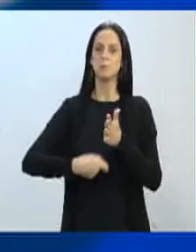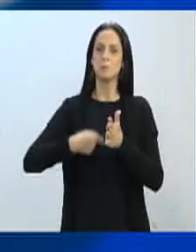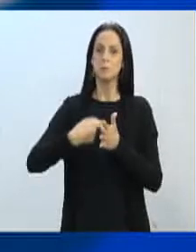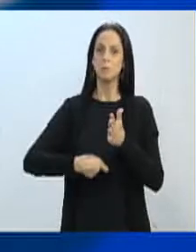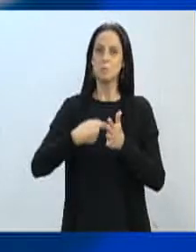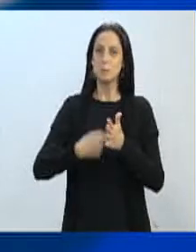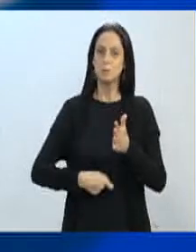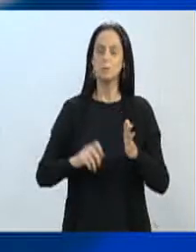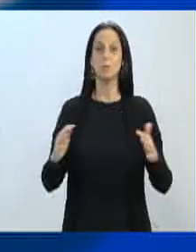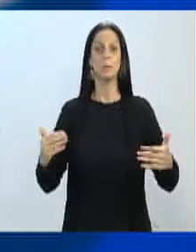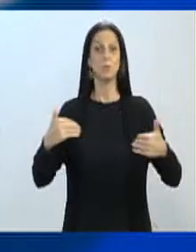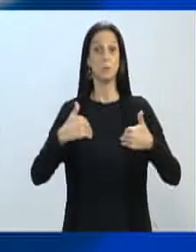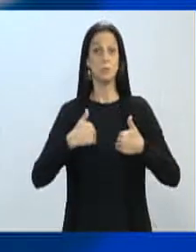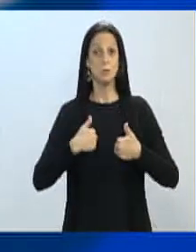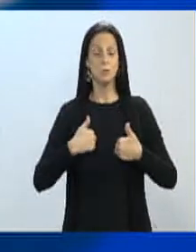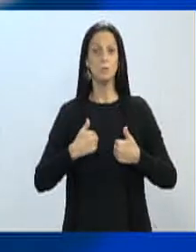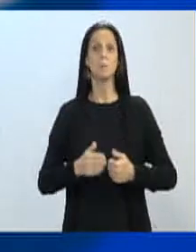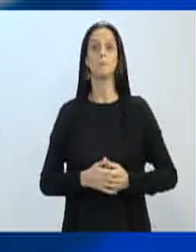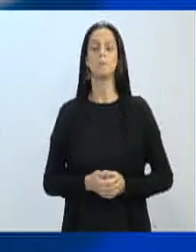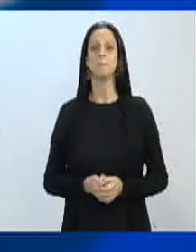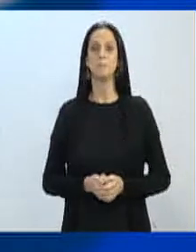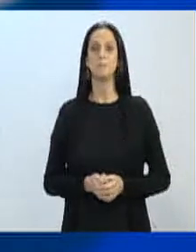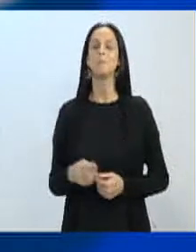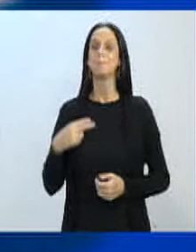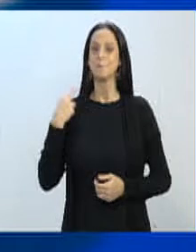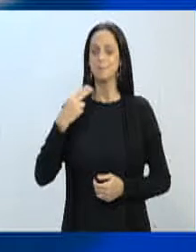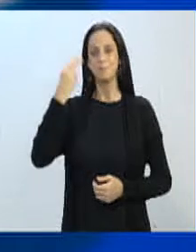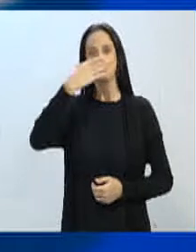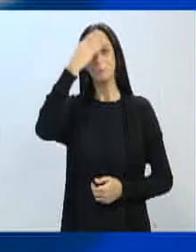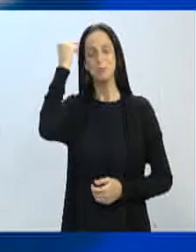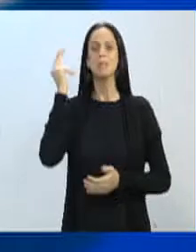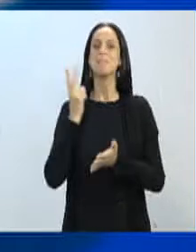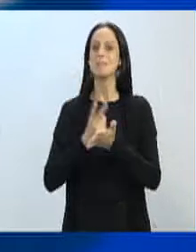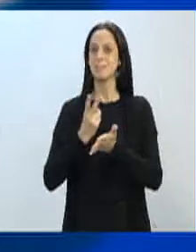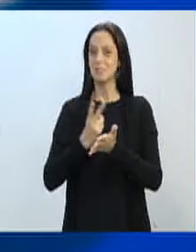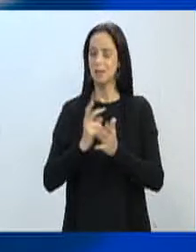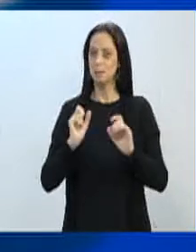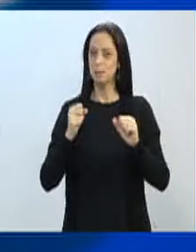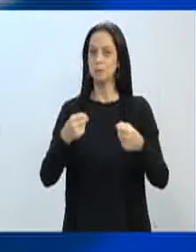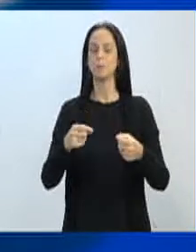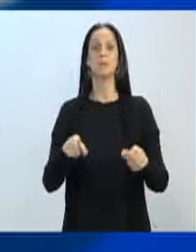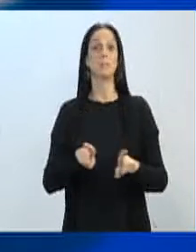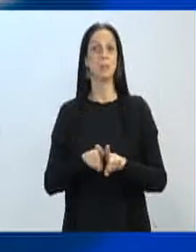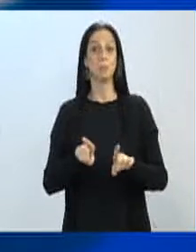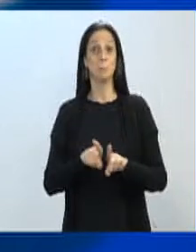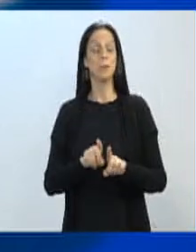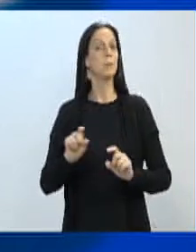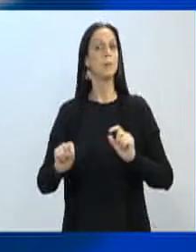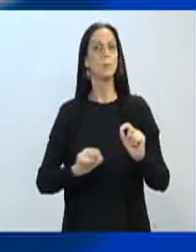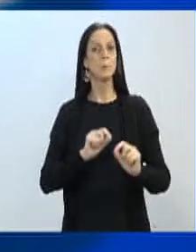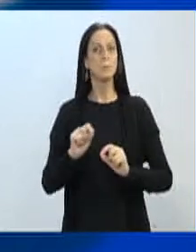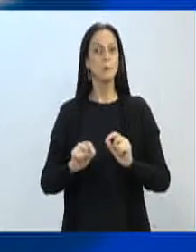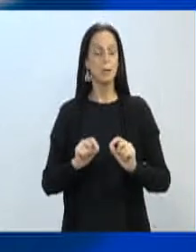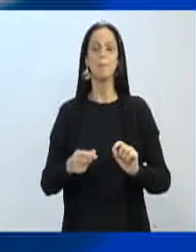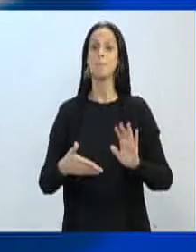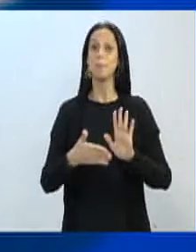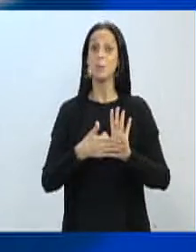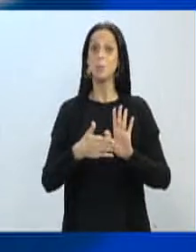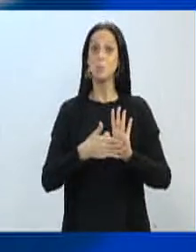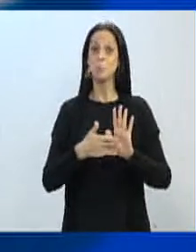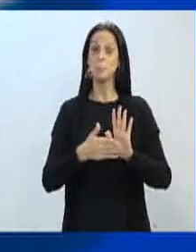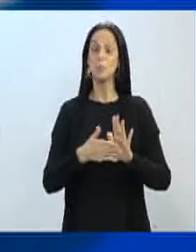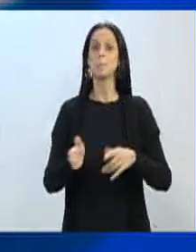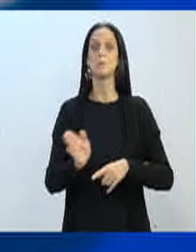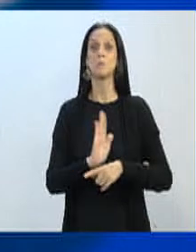autismo pela do Maurício Vereador Alexandre Renato Alexandre sempre muito presente também para que fizesse a ideia dos